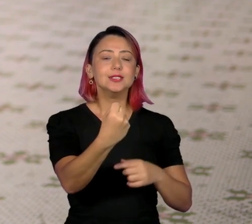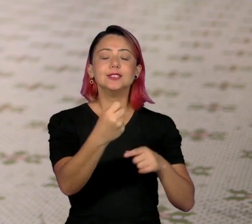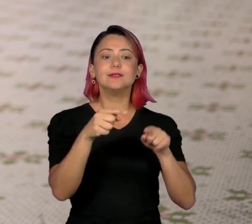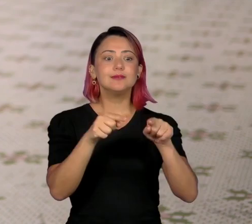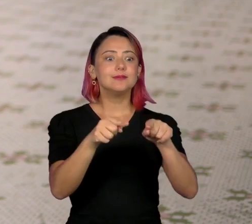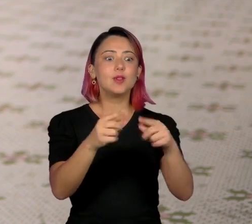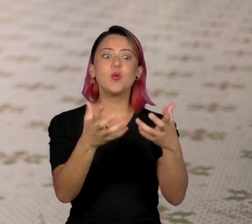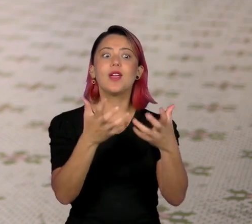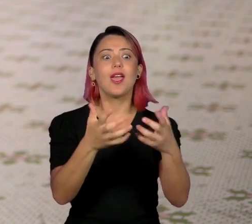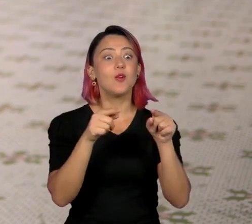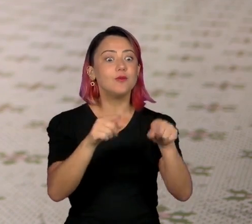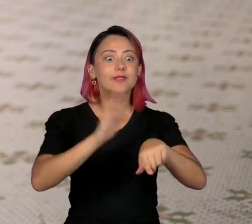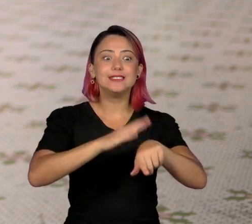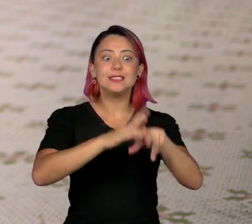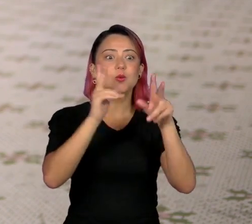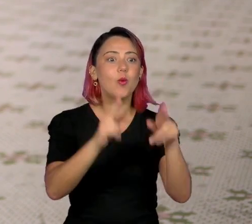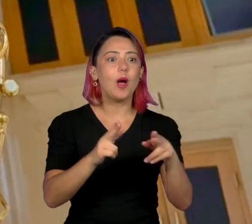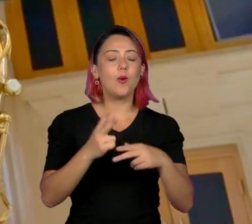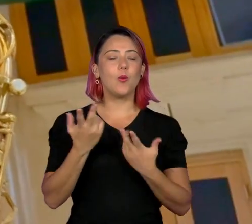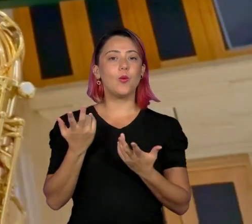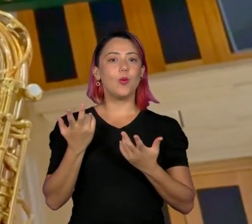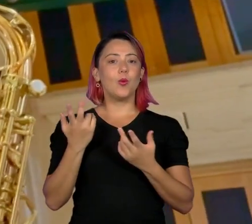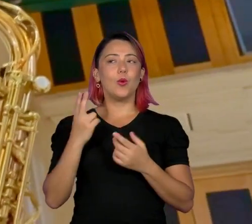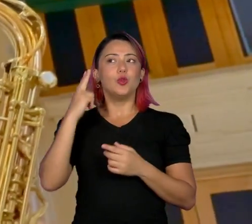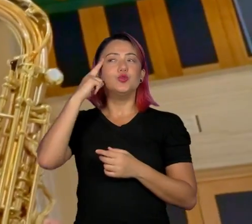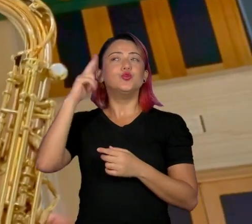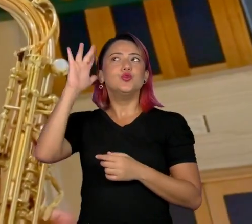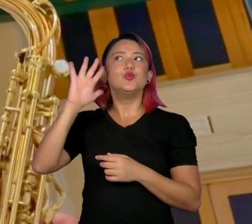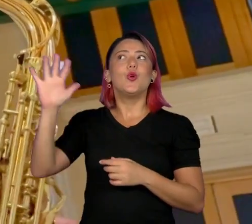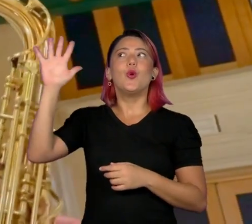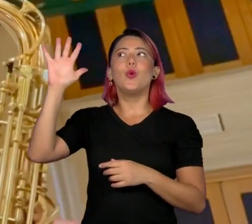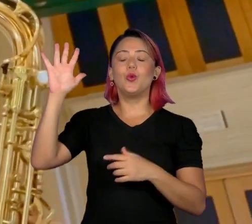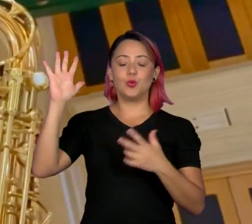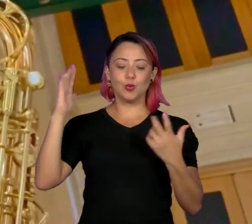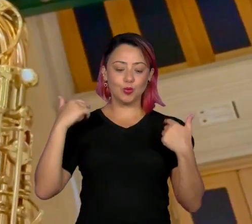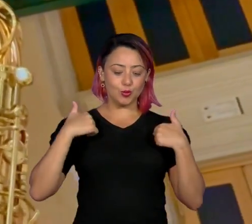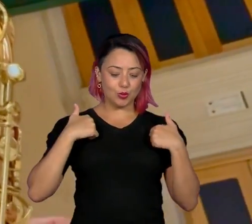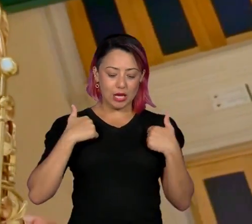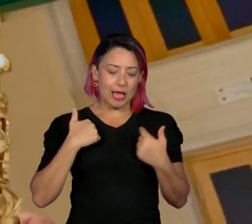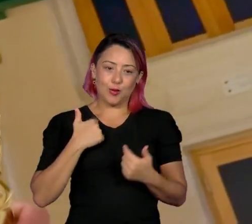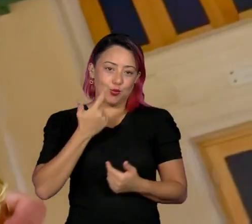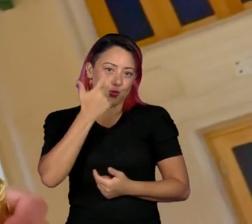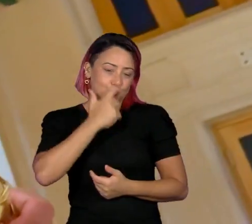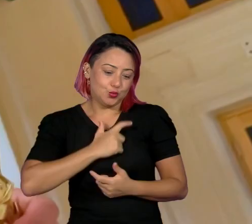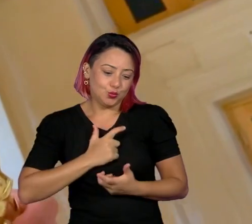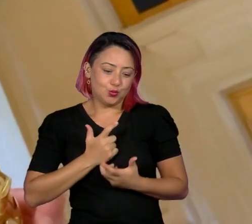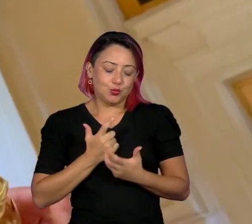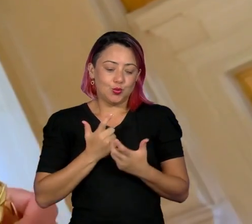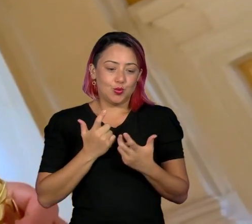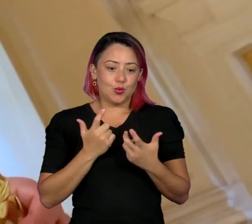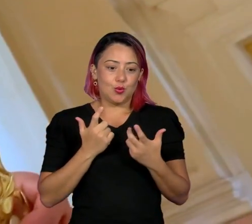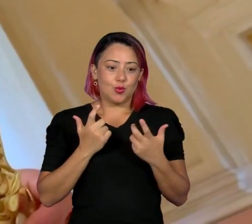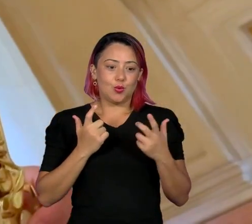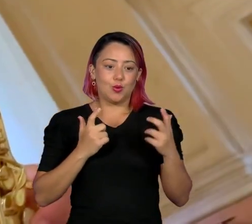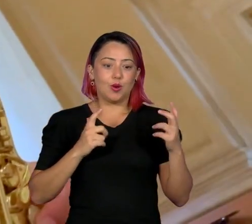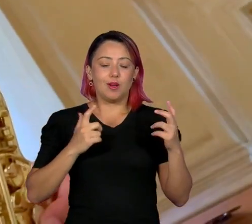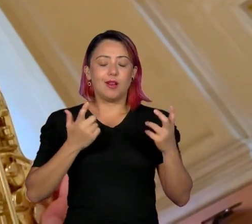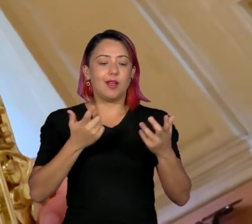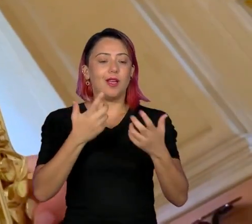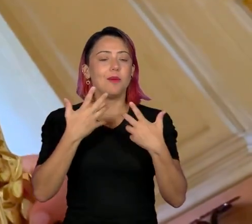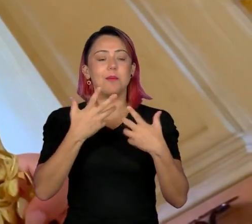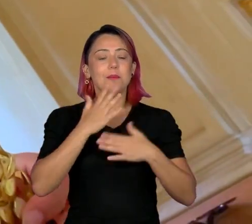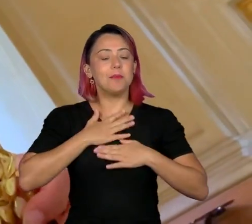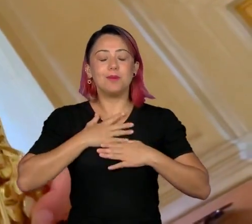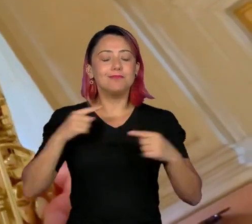que é um som diferente, um som aveludado, um som doce e um som que encanta.